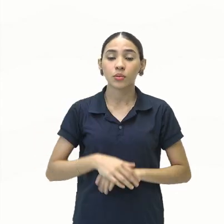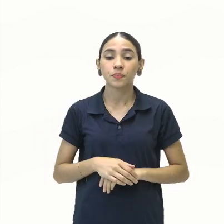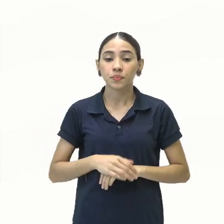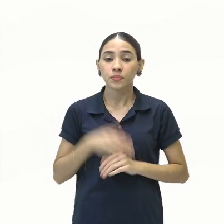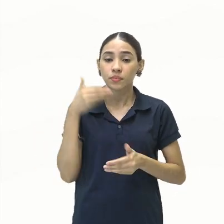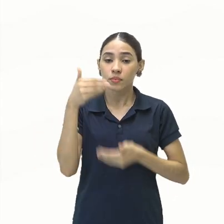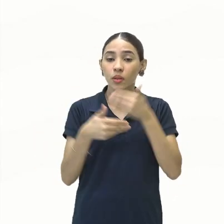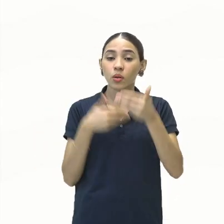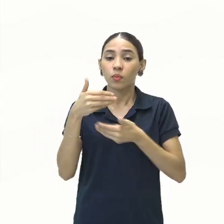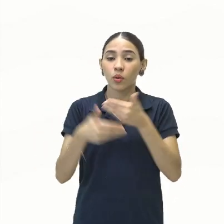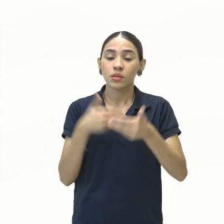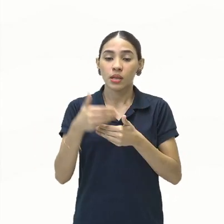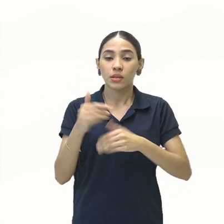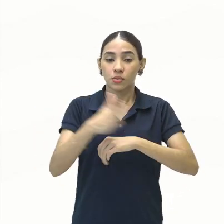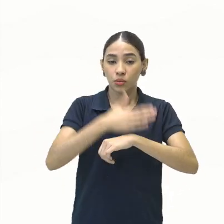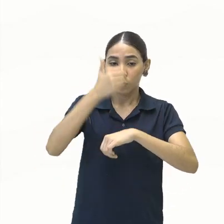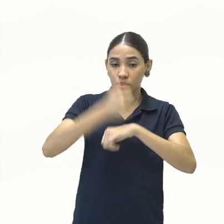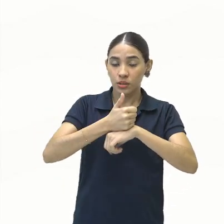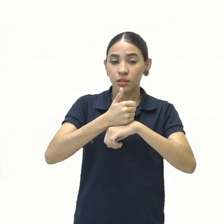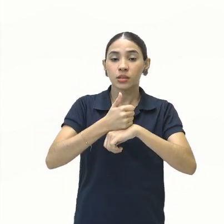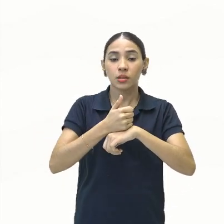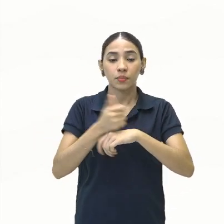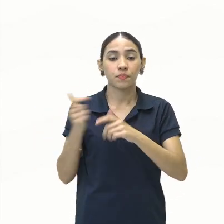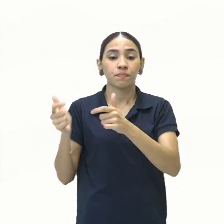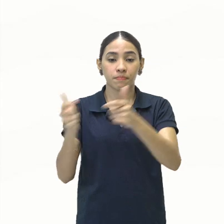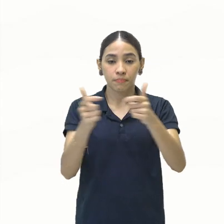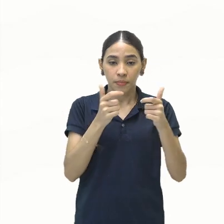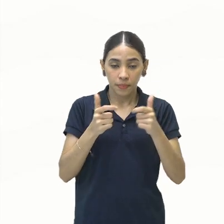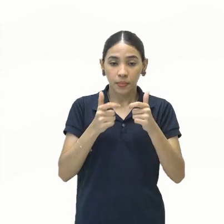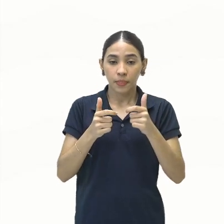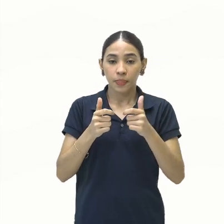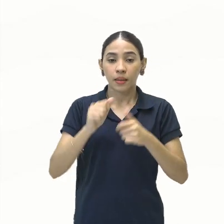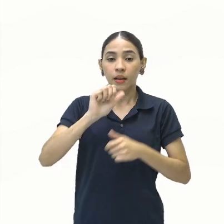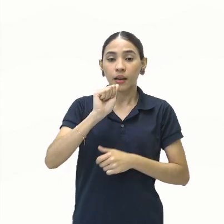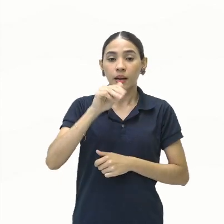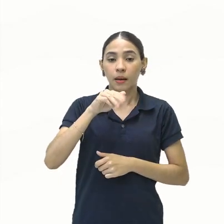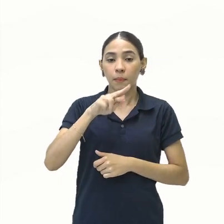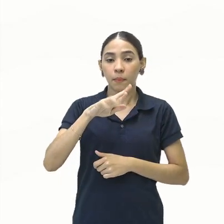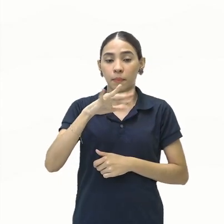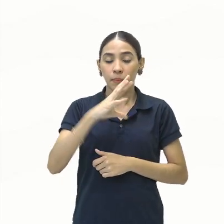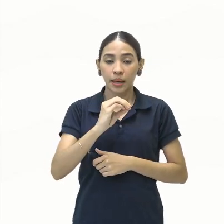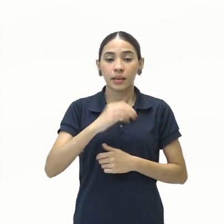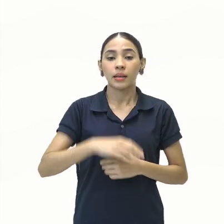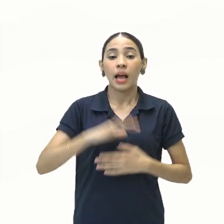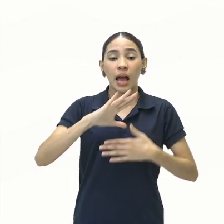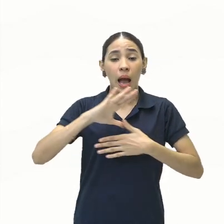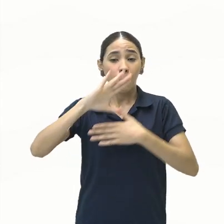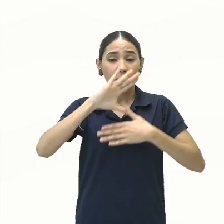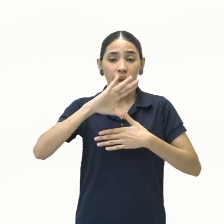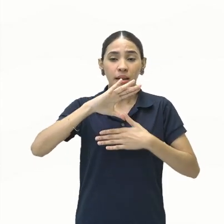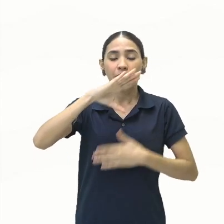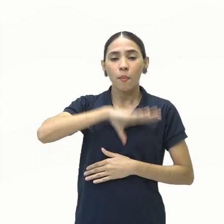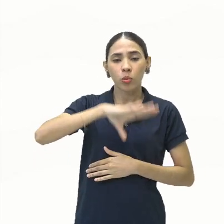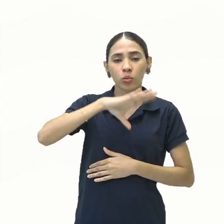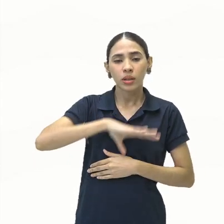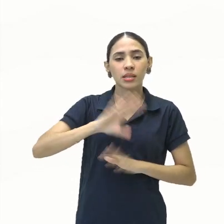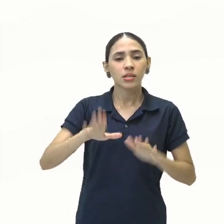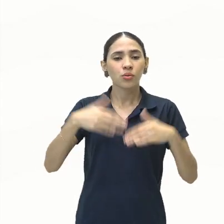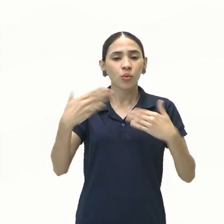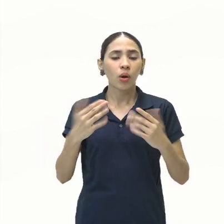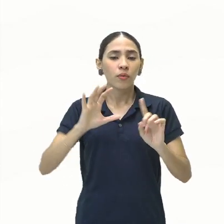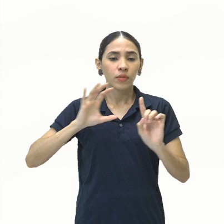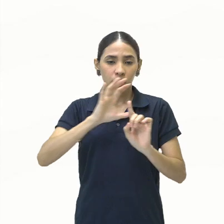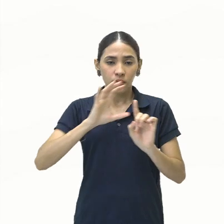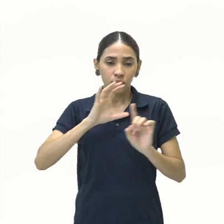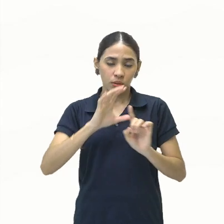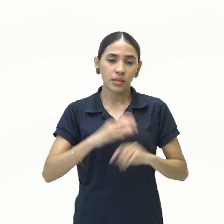do processo de colonização do território da América Portuguesa, certo? E quais são os impactos